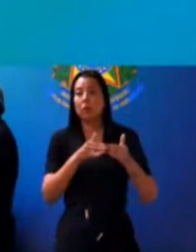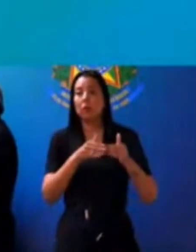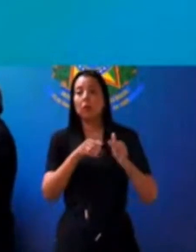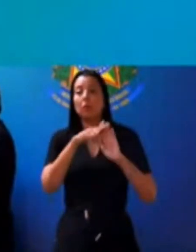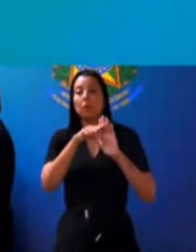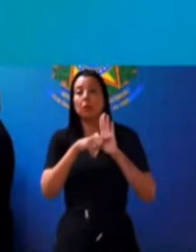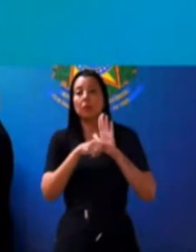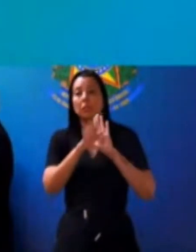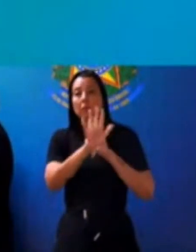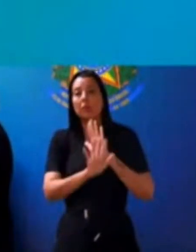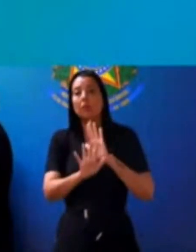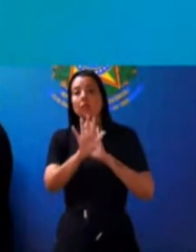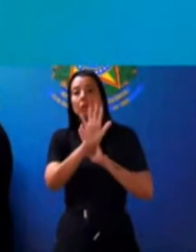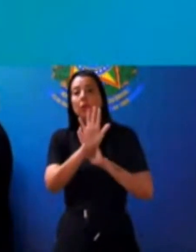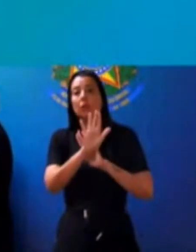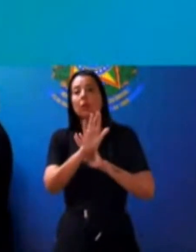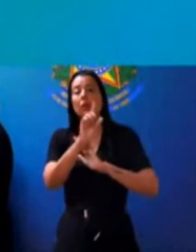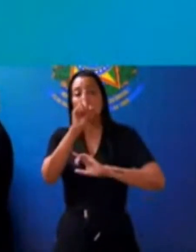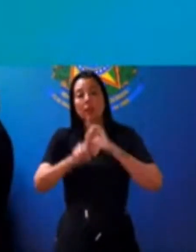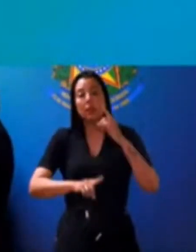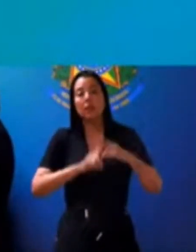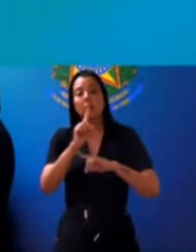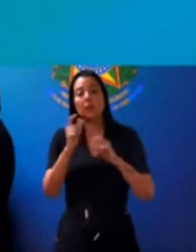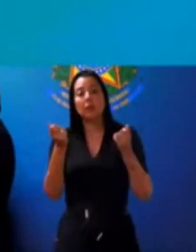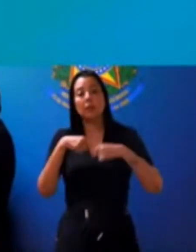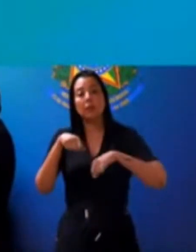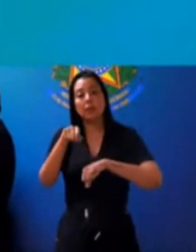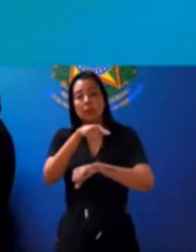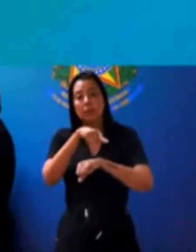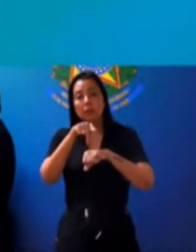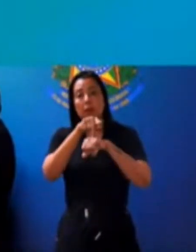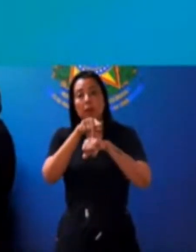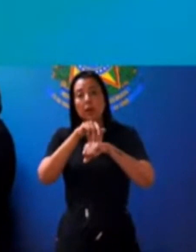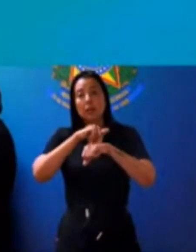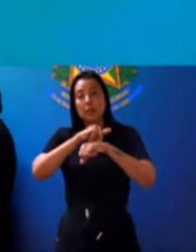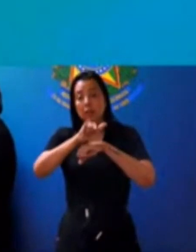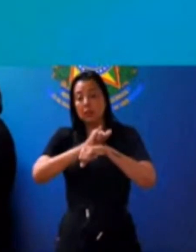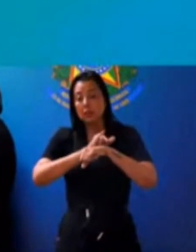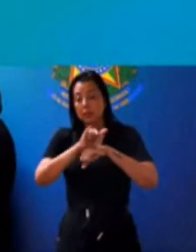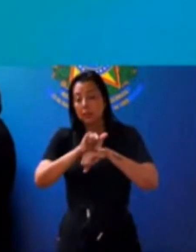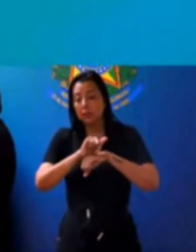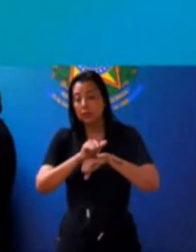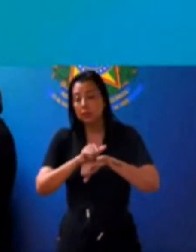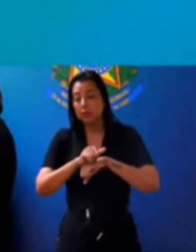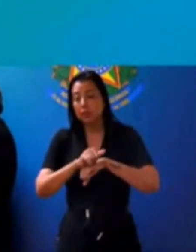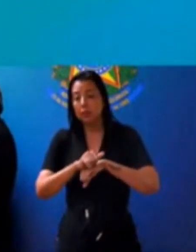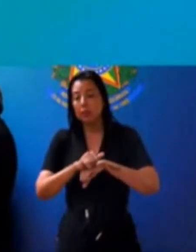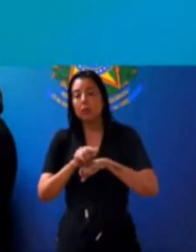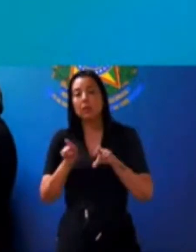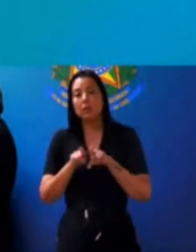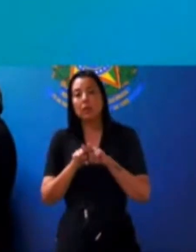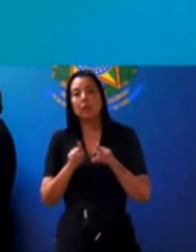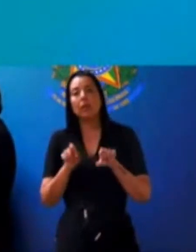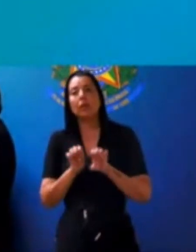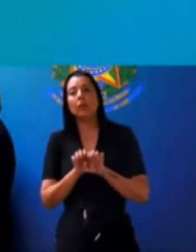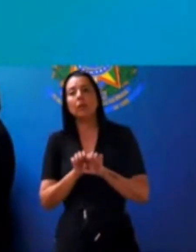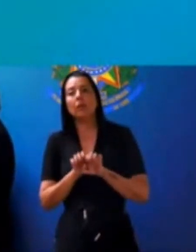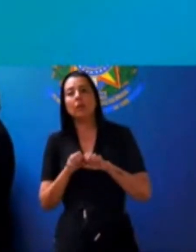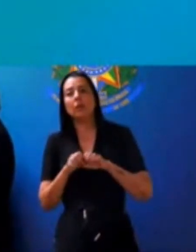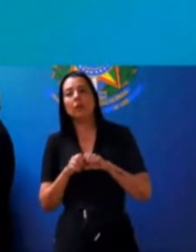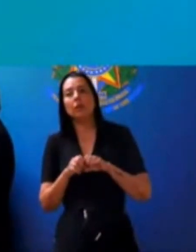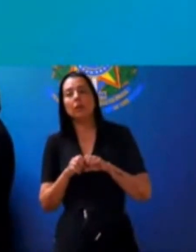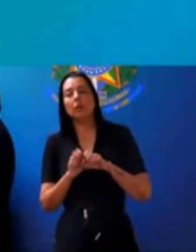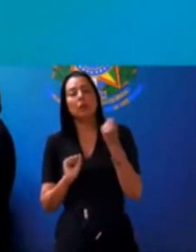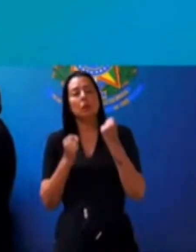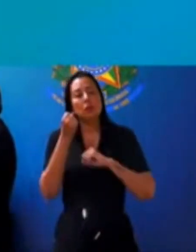nacionais que a alavanca é a capacidade do país em áreas estratégicas como complexo industrial e Tecnológico